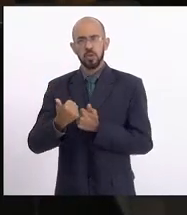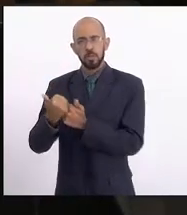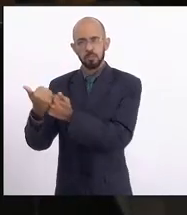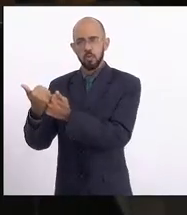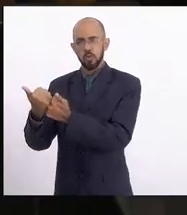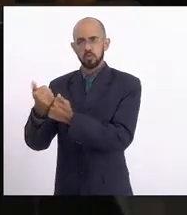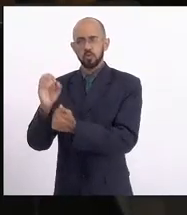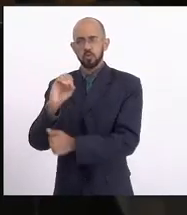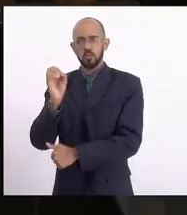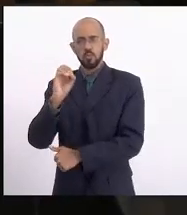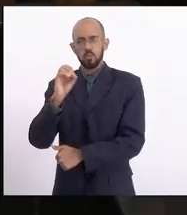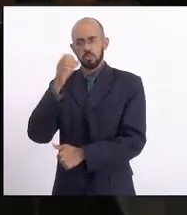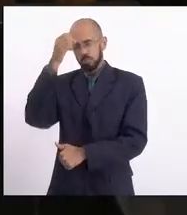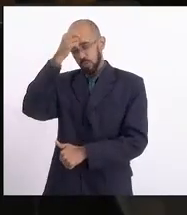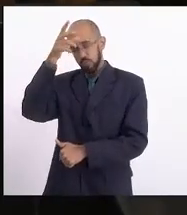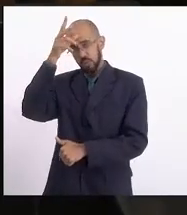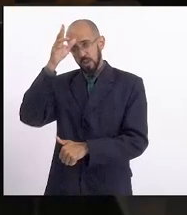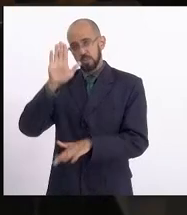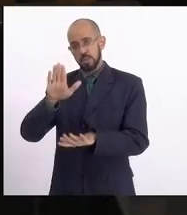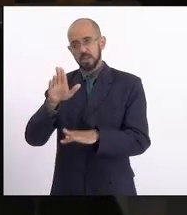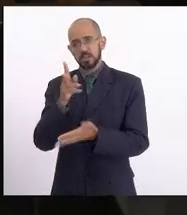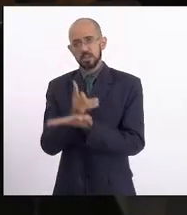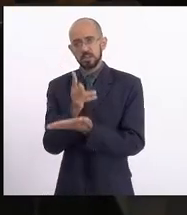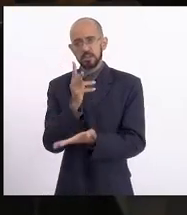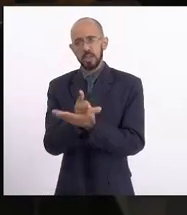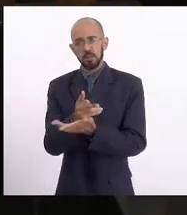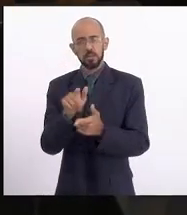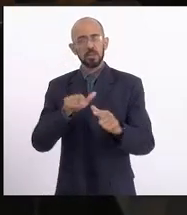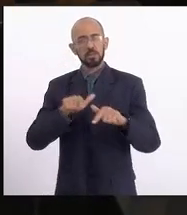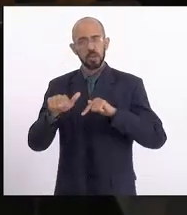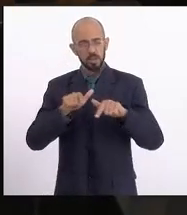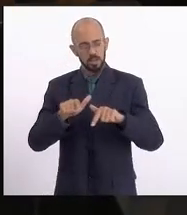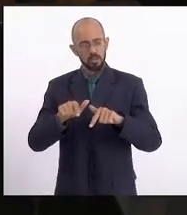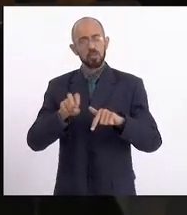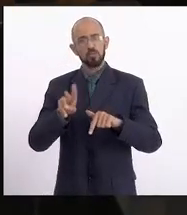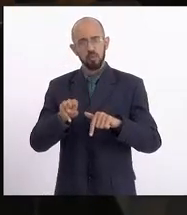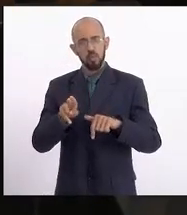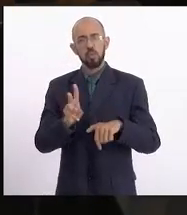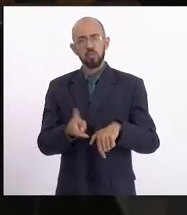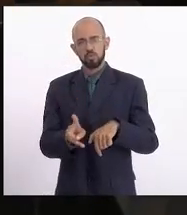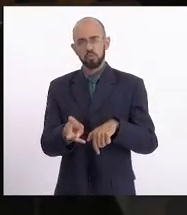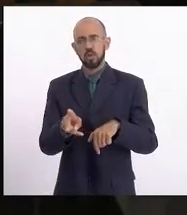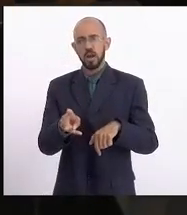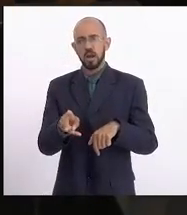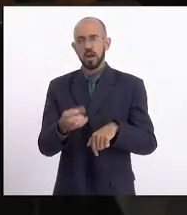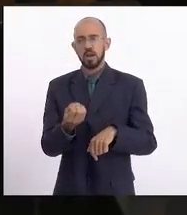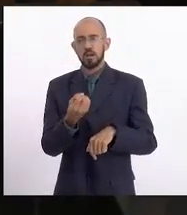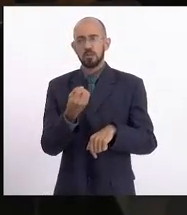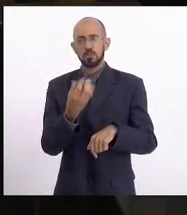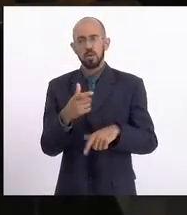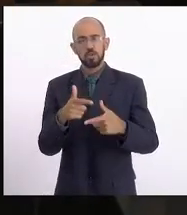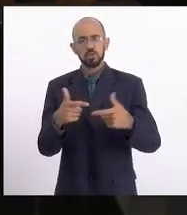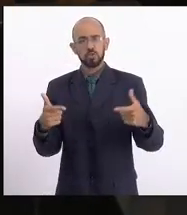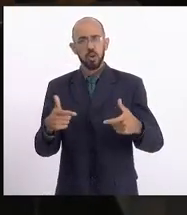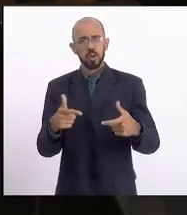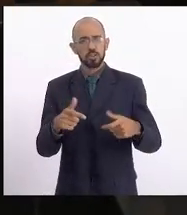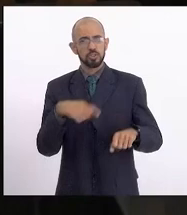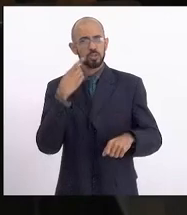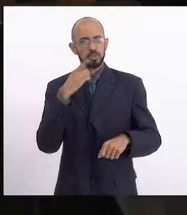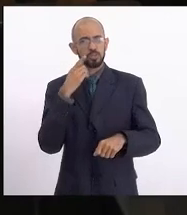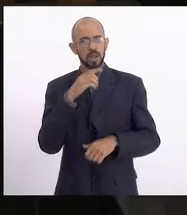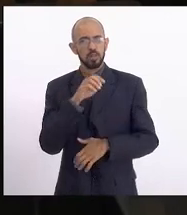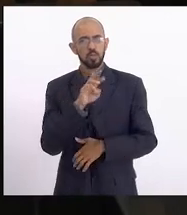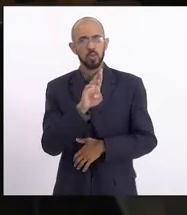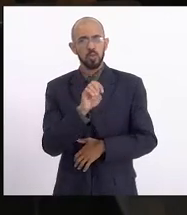trabalhando pela minha cidade. E assim vou continuar fazendo. Sorte a você, Rubinho, deputado Rubens Bontempo.